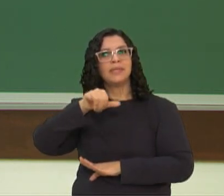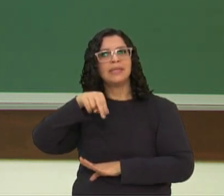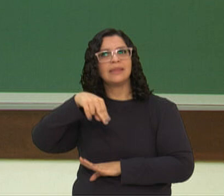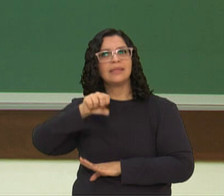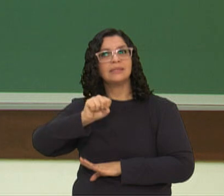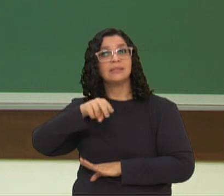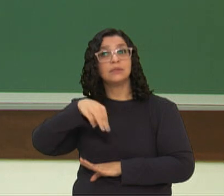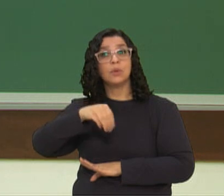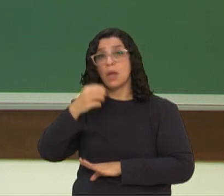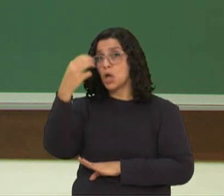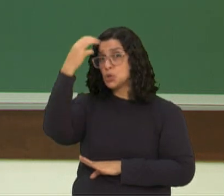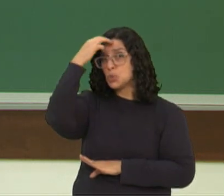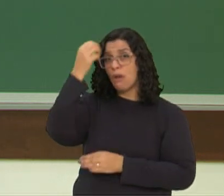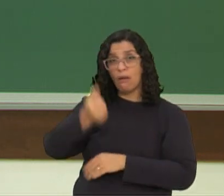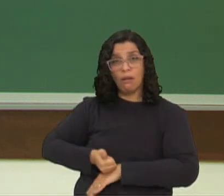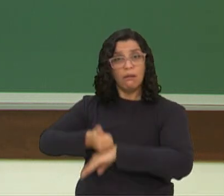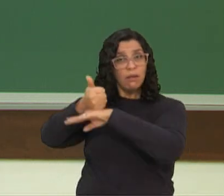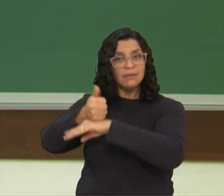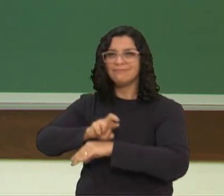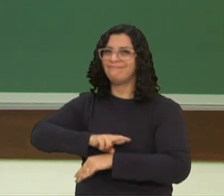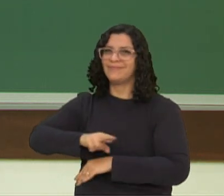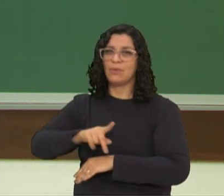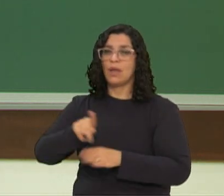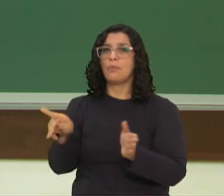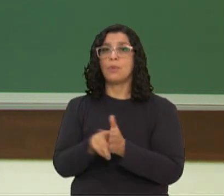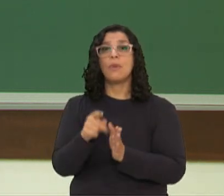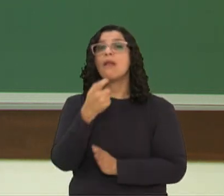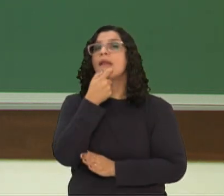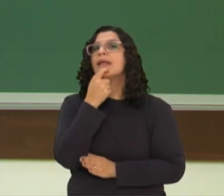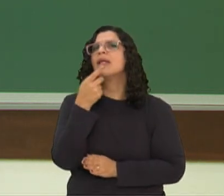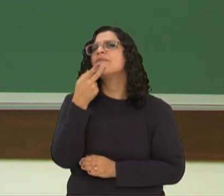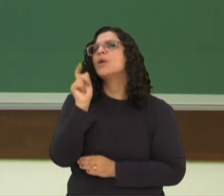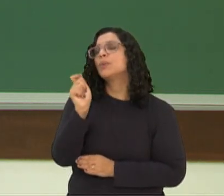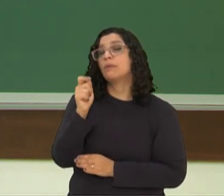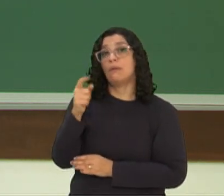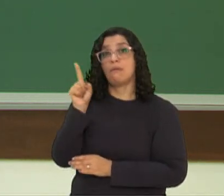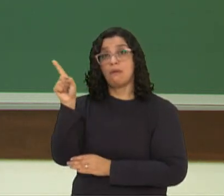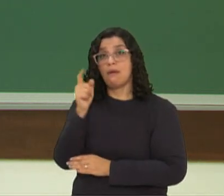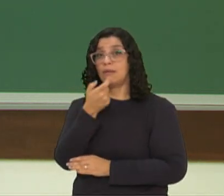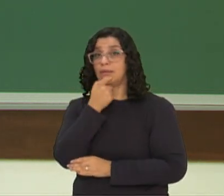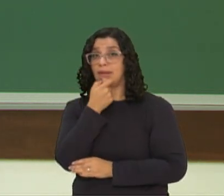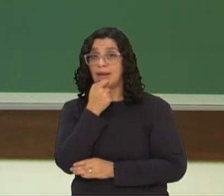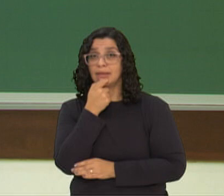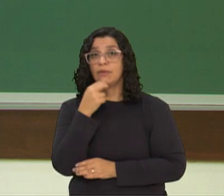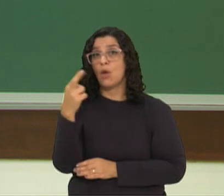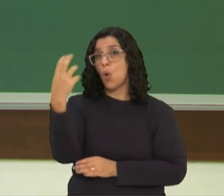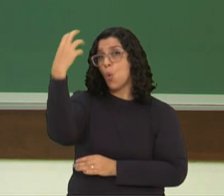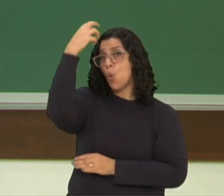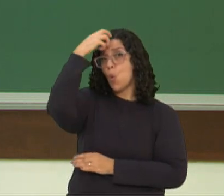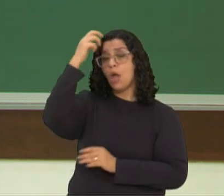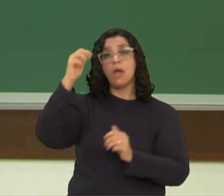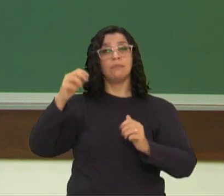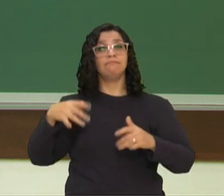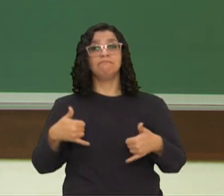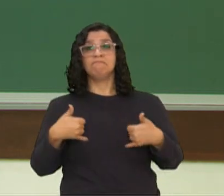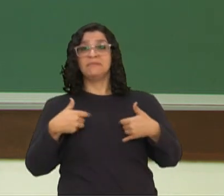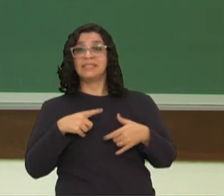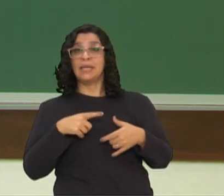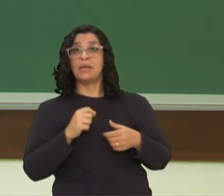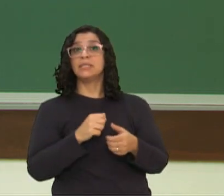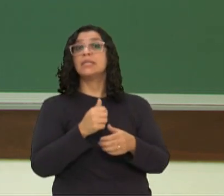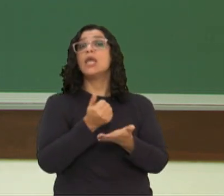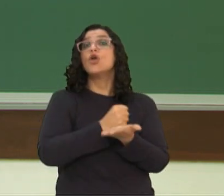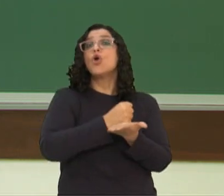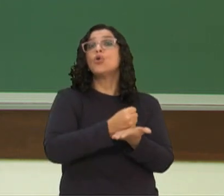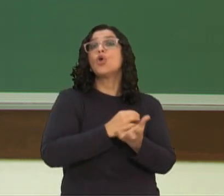governa. Costuma-se dizer muito na Inglaterra que na Inglaterra o rei reina, mas ele não governa. Quem governa